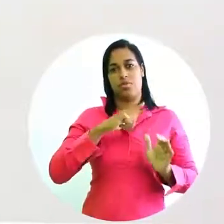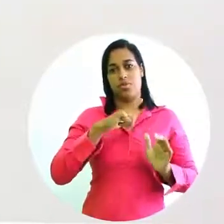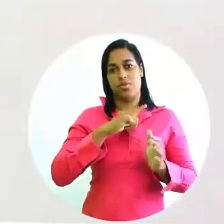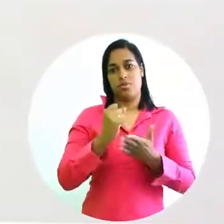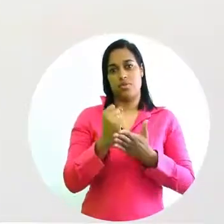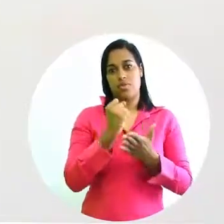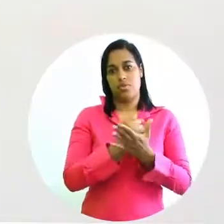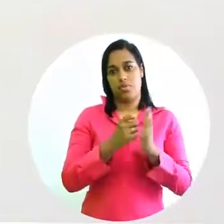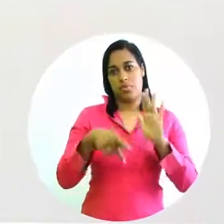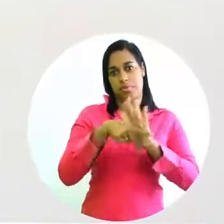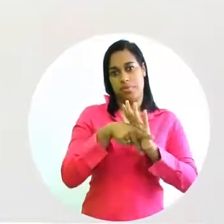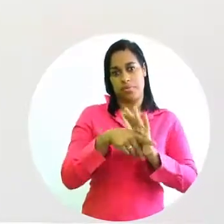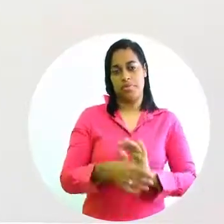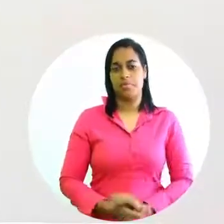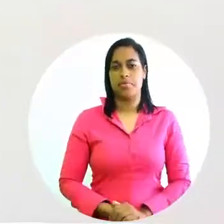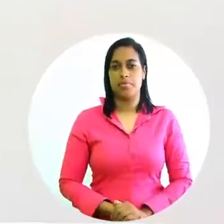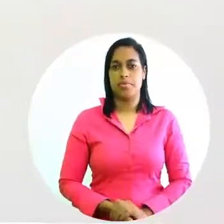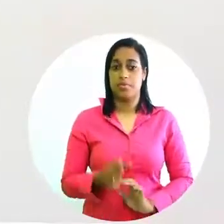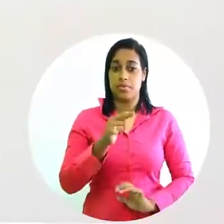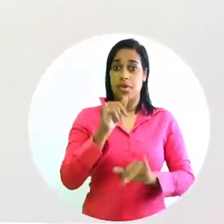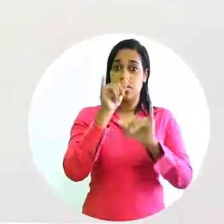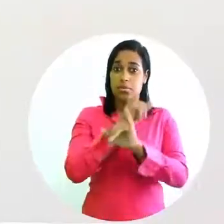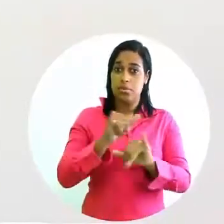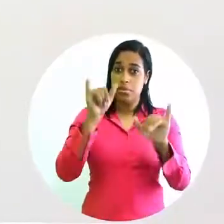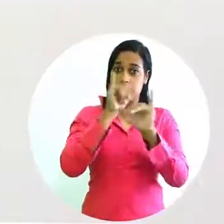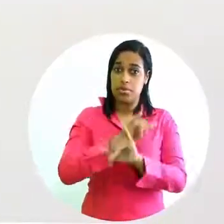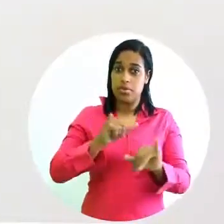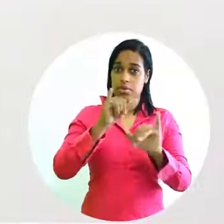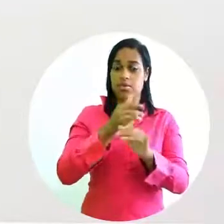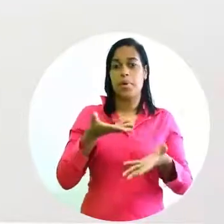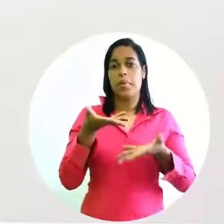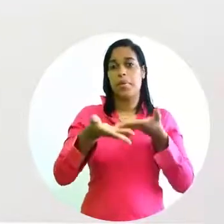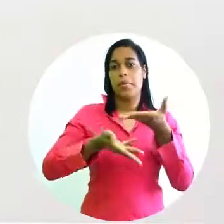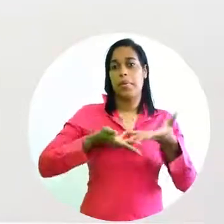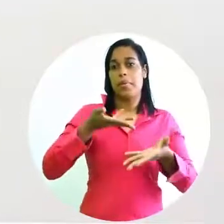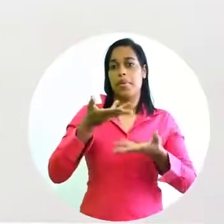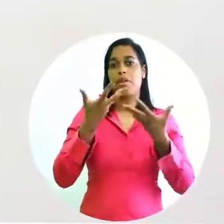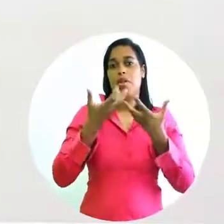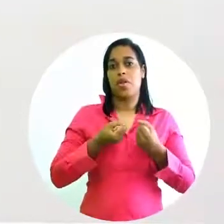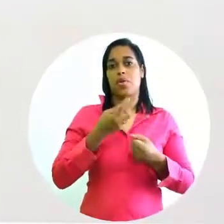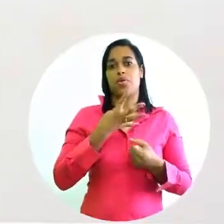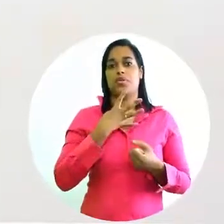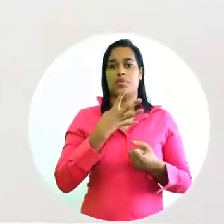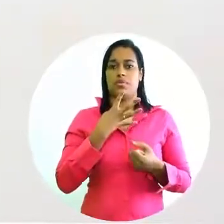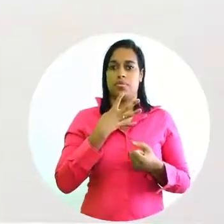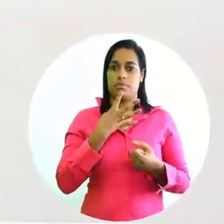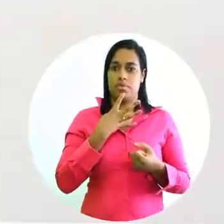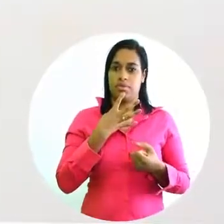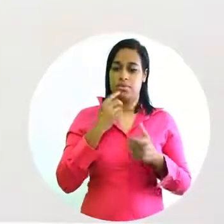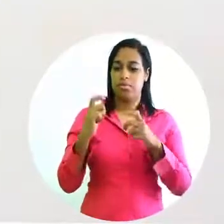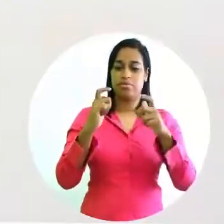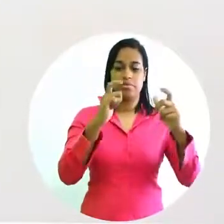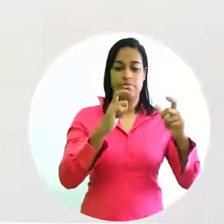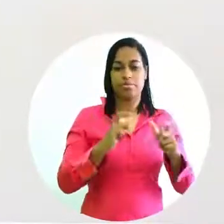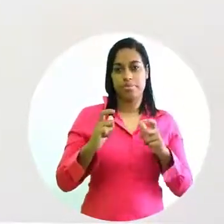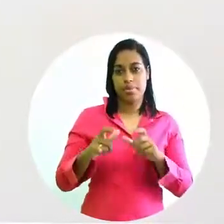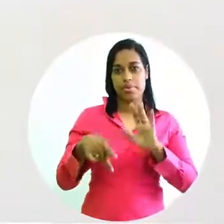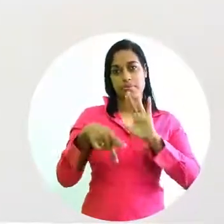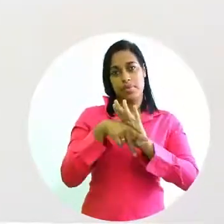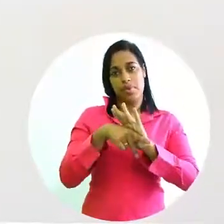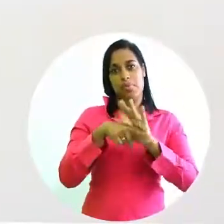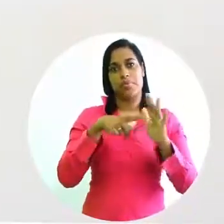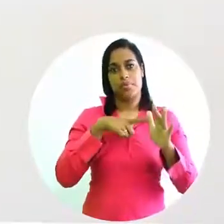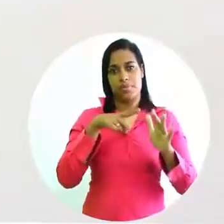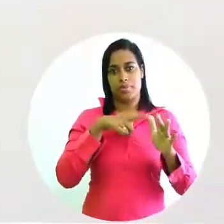dos documentos. Esses dados, eles vão nos permitir fazer reconhecimentos sobre o espaço físico que